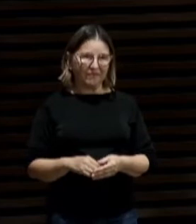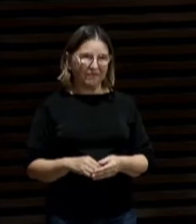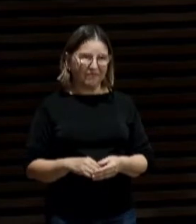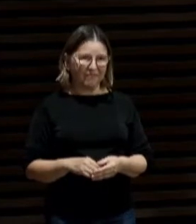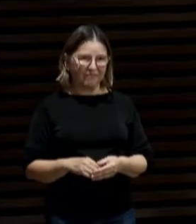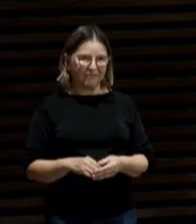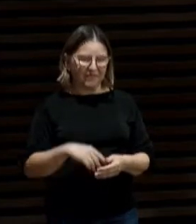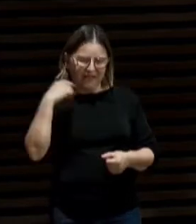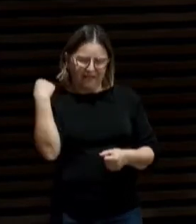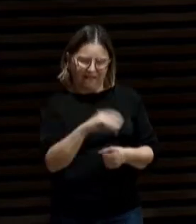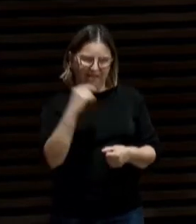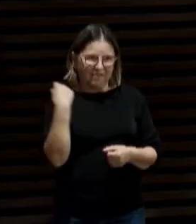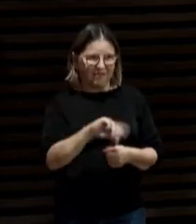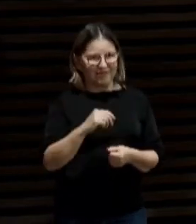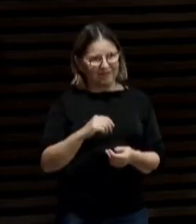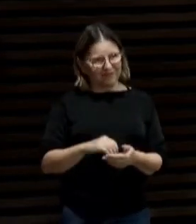apanhou de vara, amados,